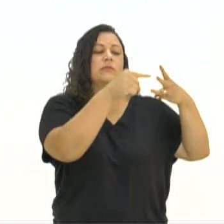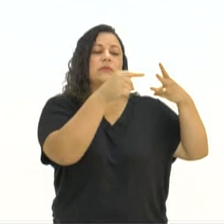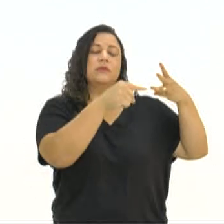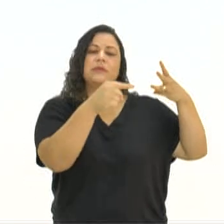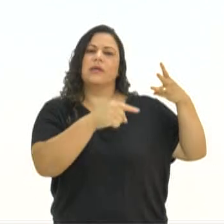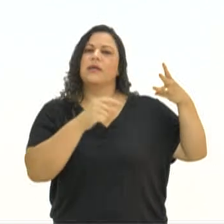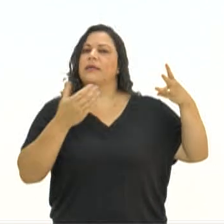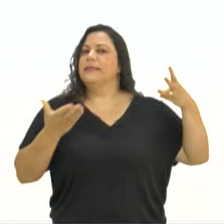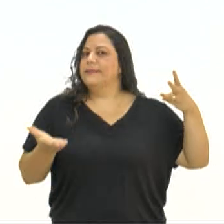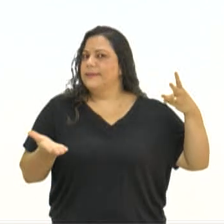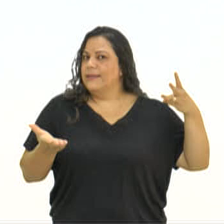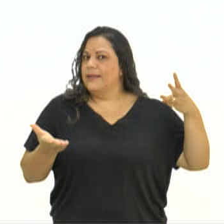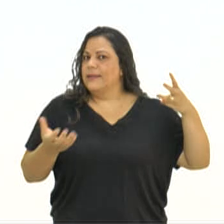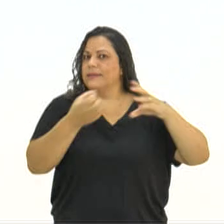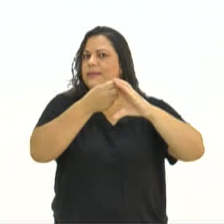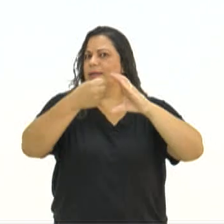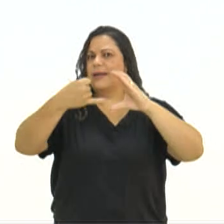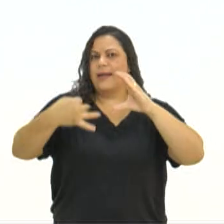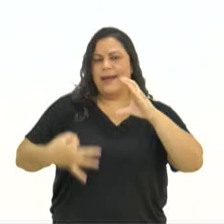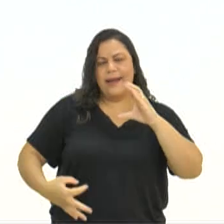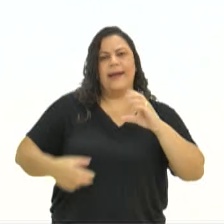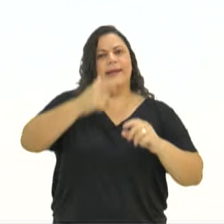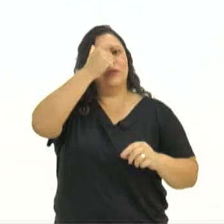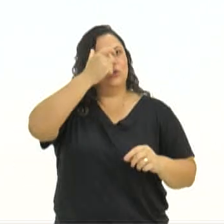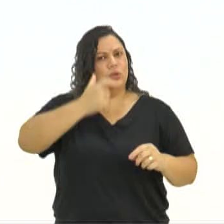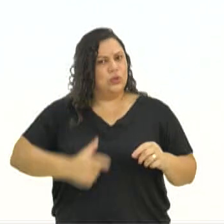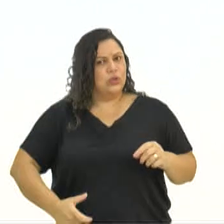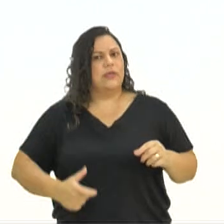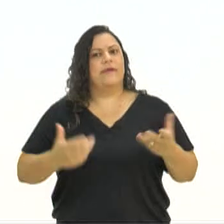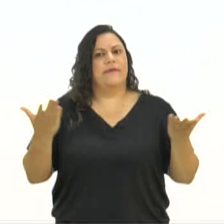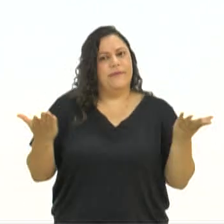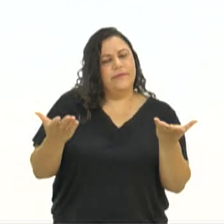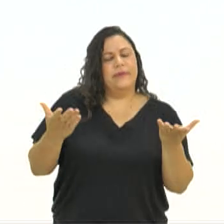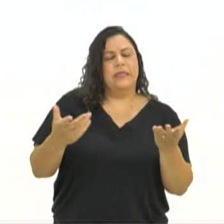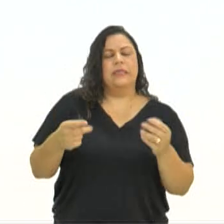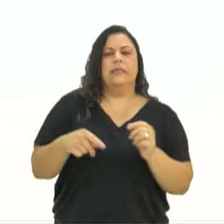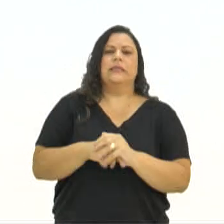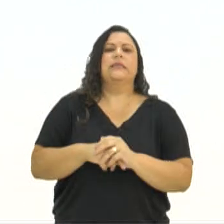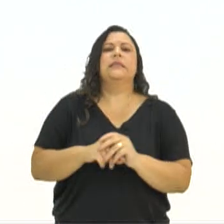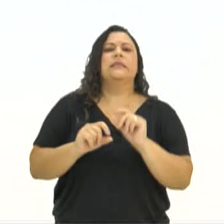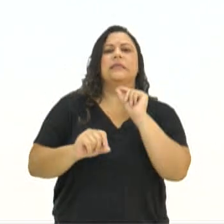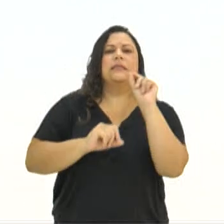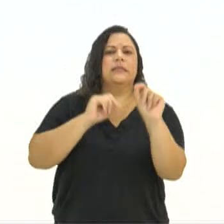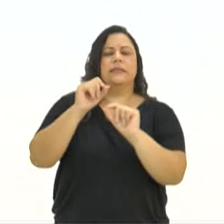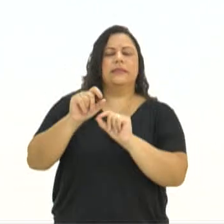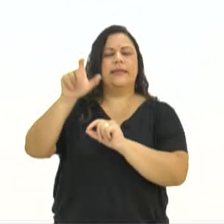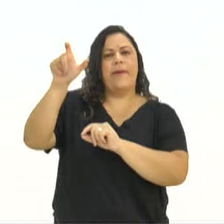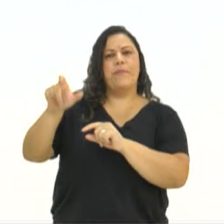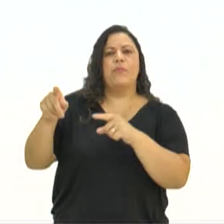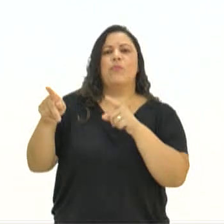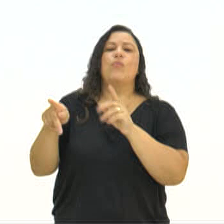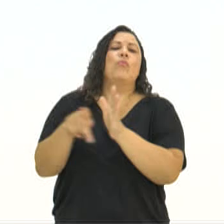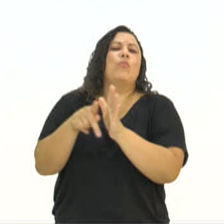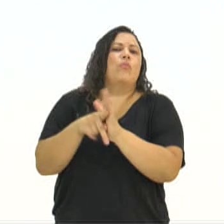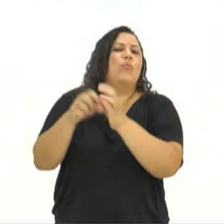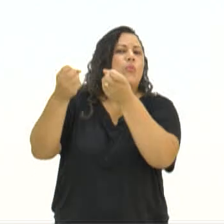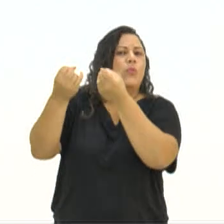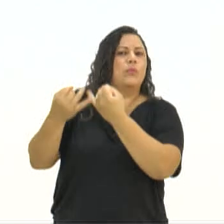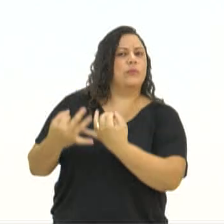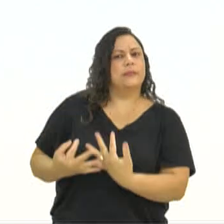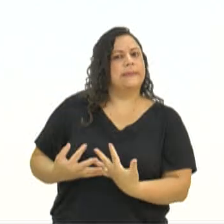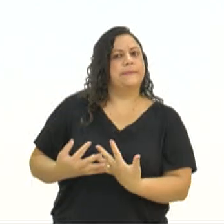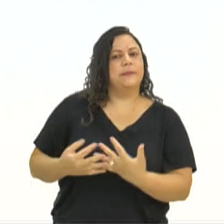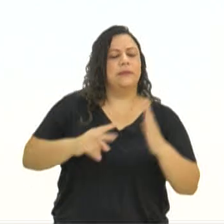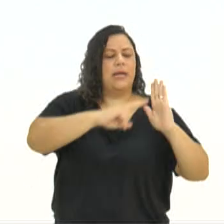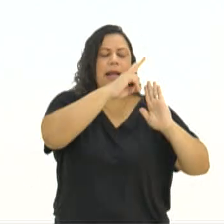tem características físicas ou de caráter ou de personalidade? Então, leiam novamente essas